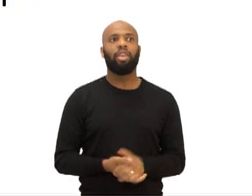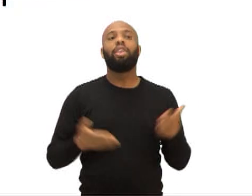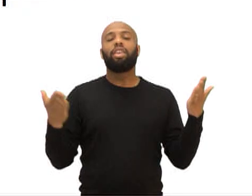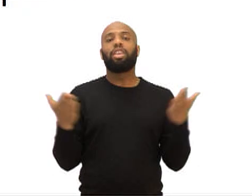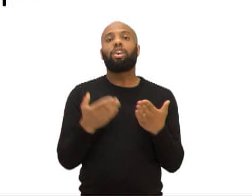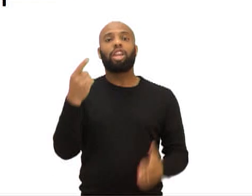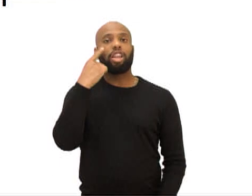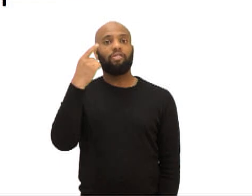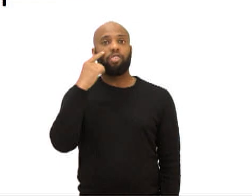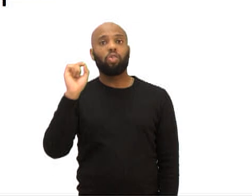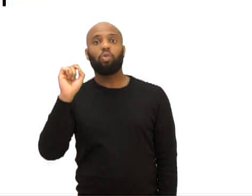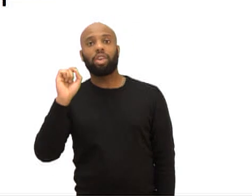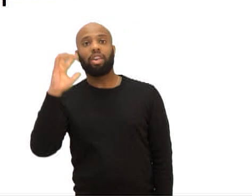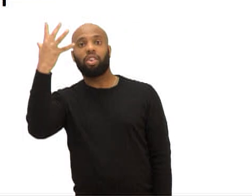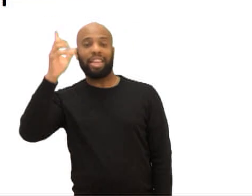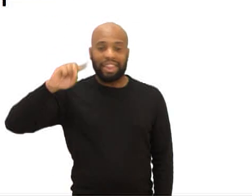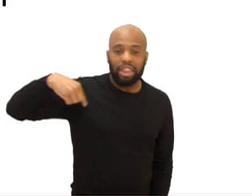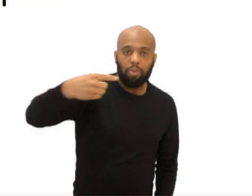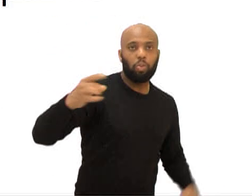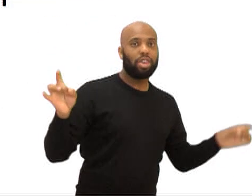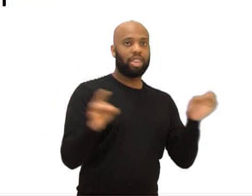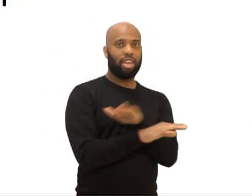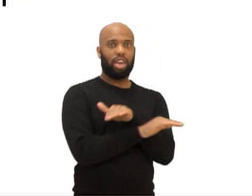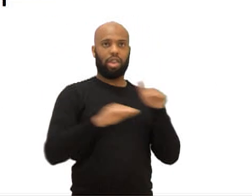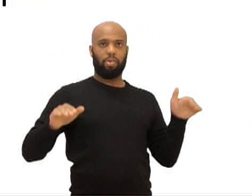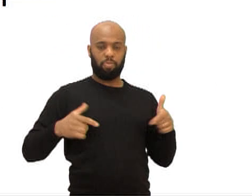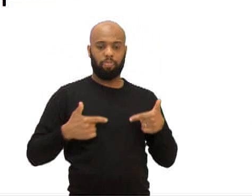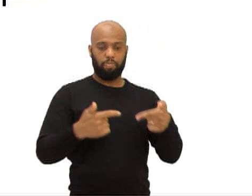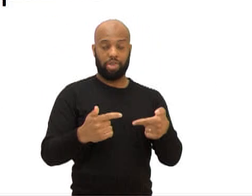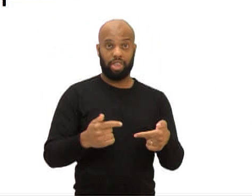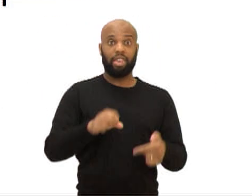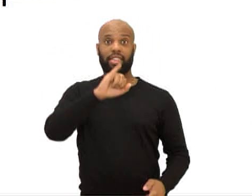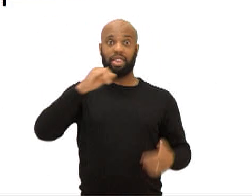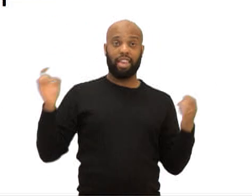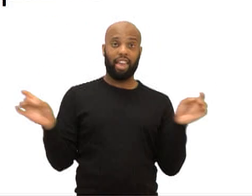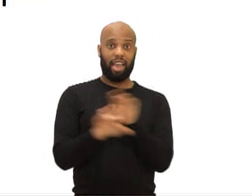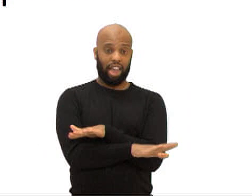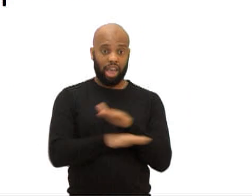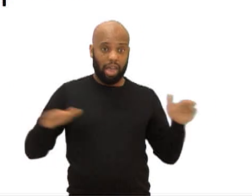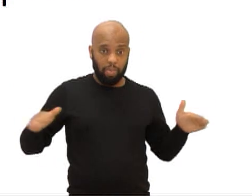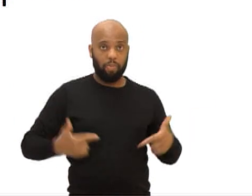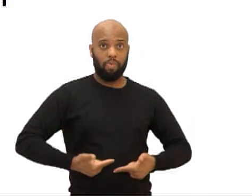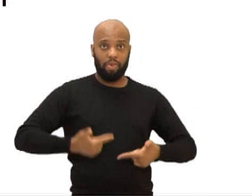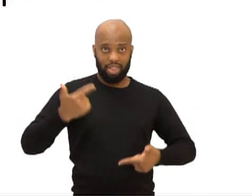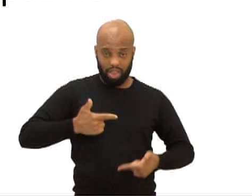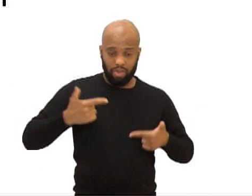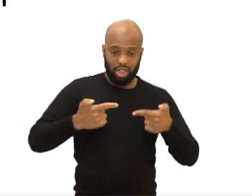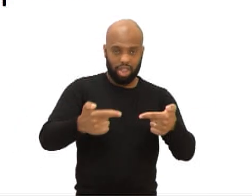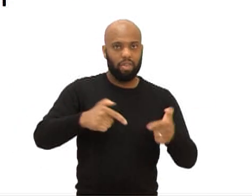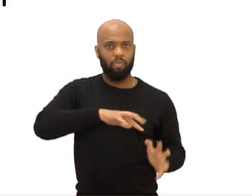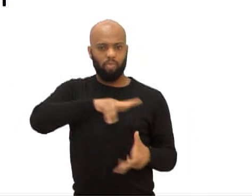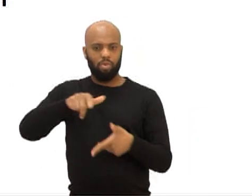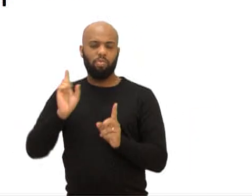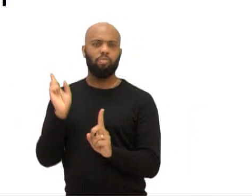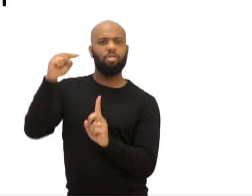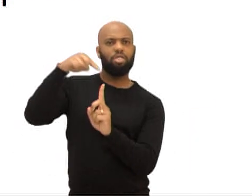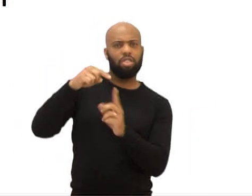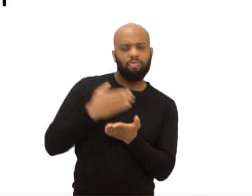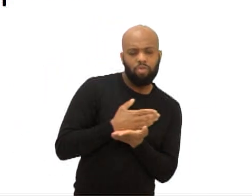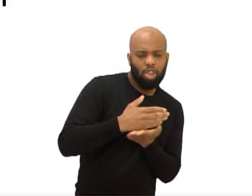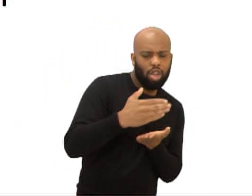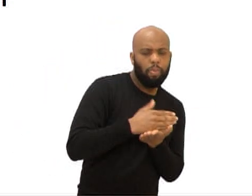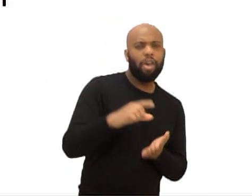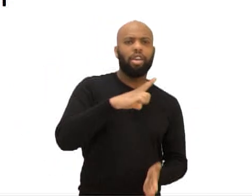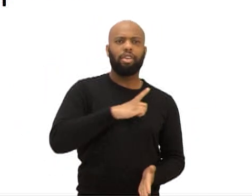Vamos aos fatos do pós-guerra. Terminado a Segunda Guerra Mundial, o objetivo inicial de